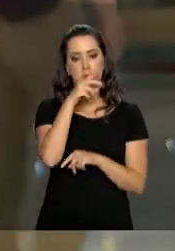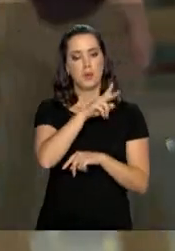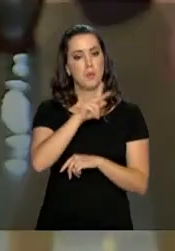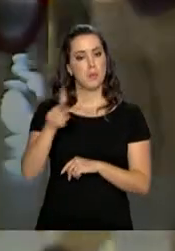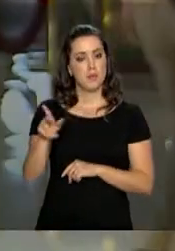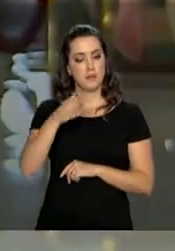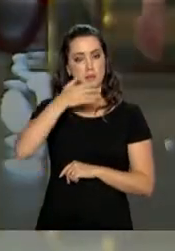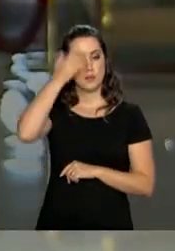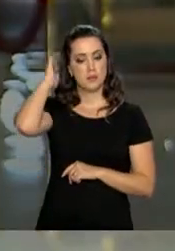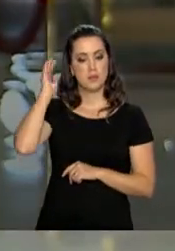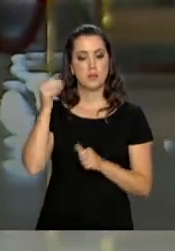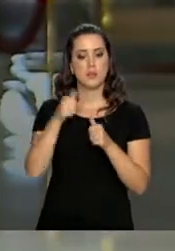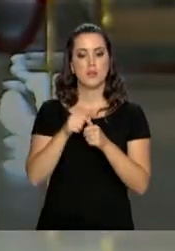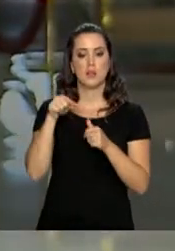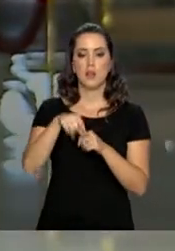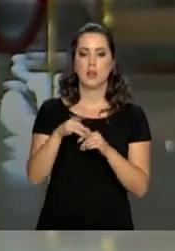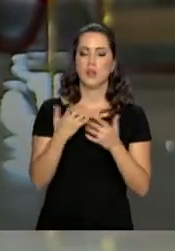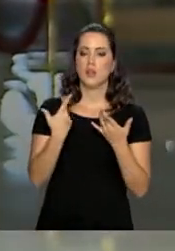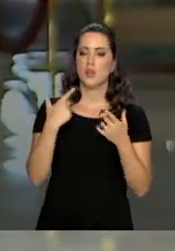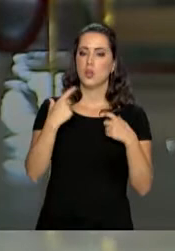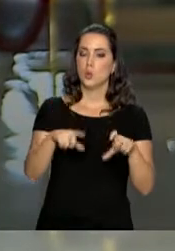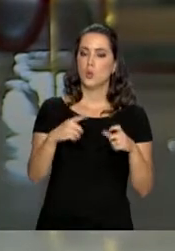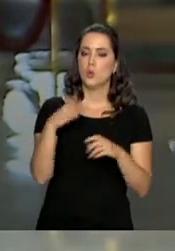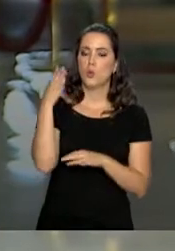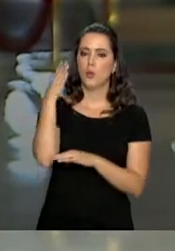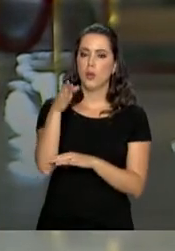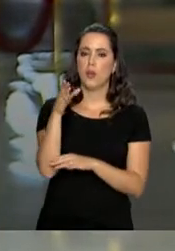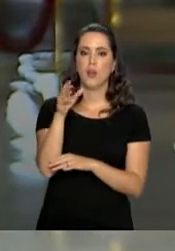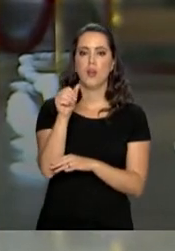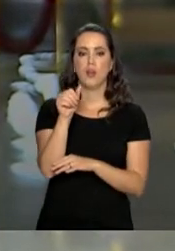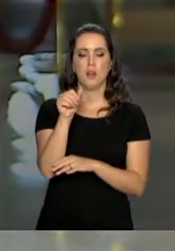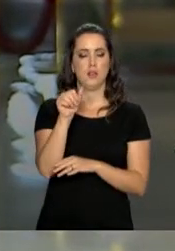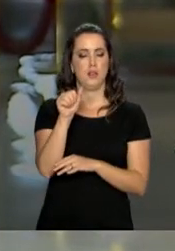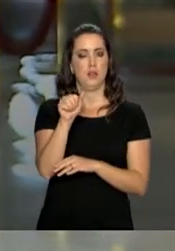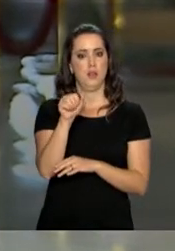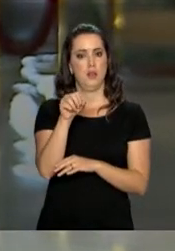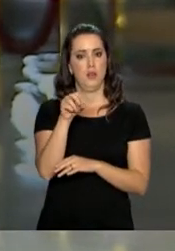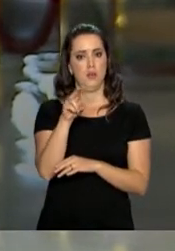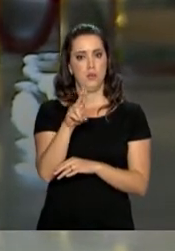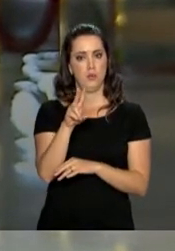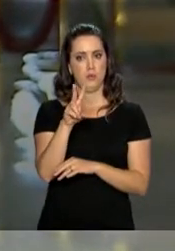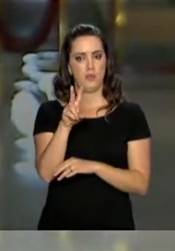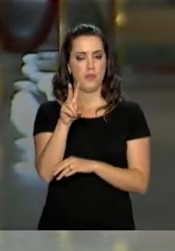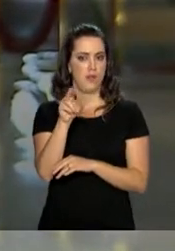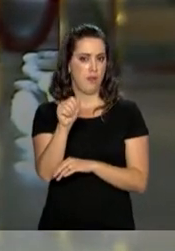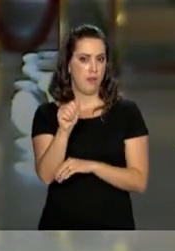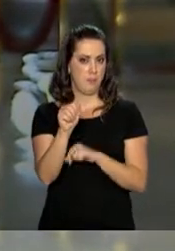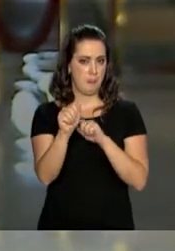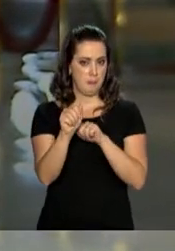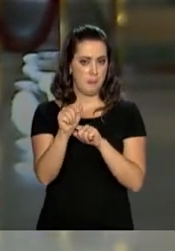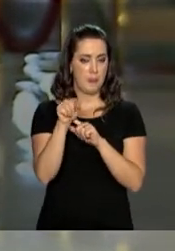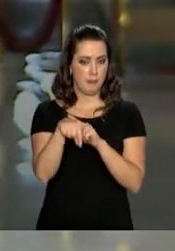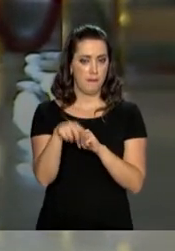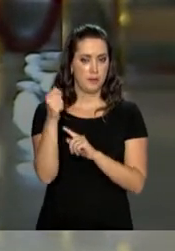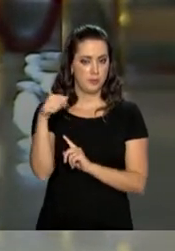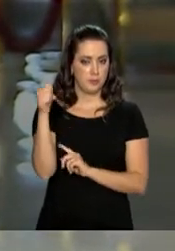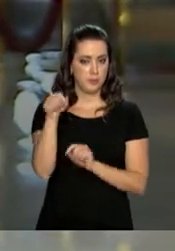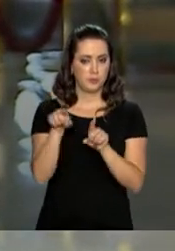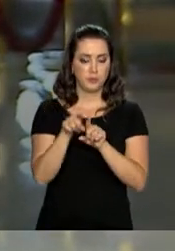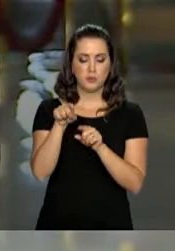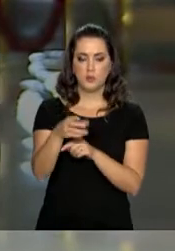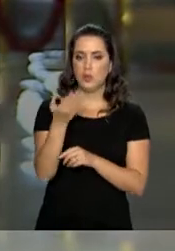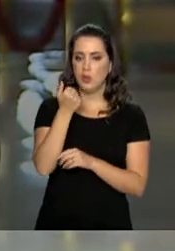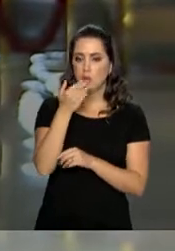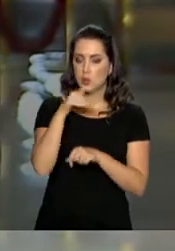presidente Michel Temer vai ficar hospedado aqui no Hotel Alvear, em Buenos Aires, e hoje ainda participa de um